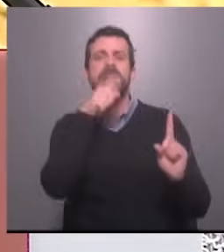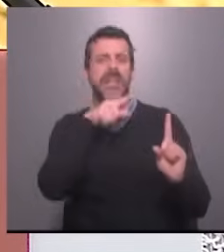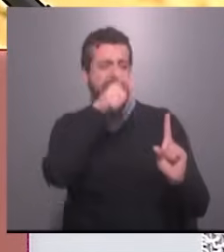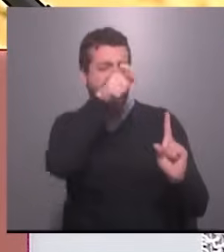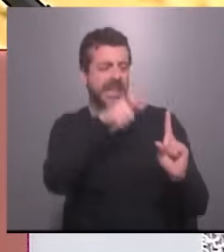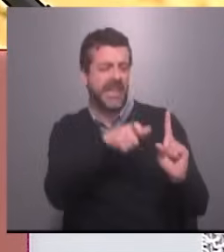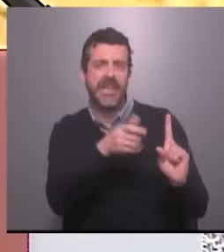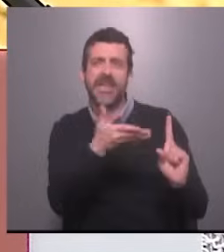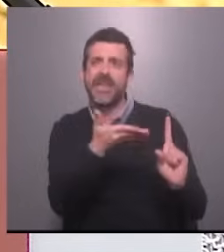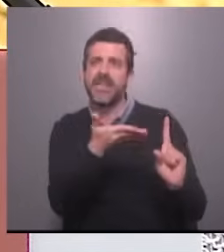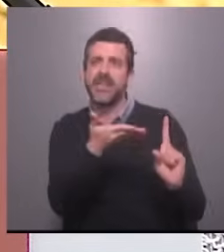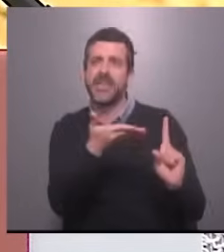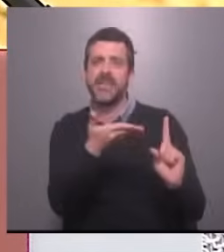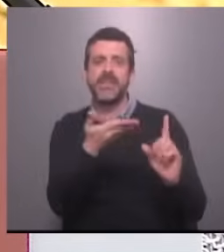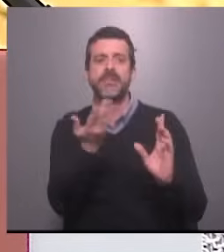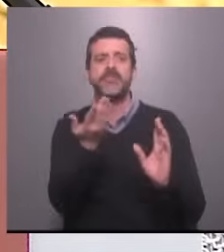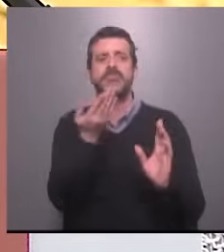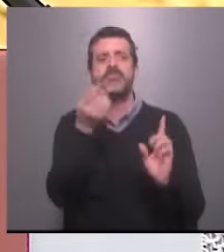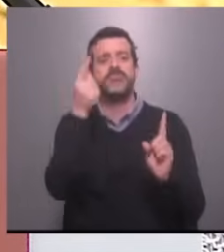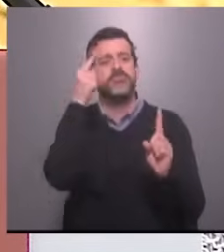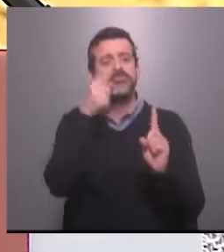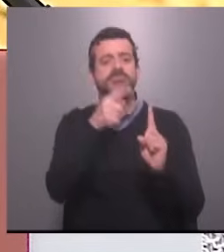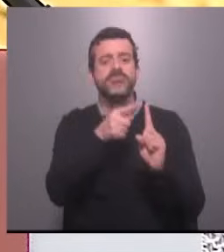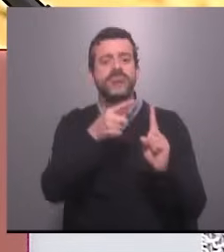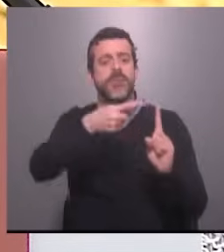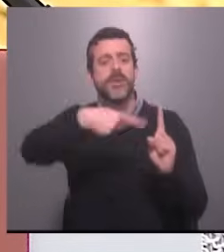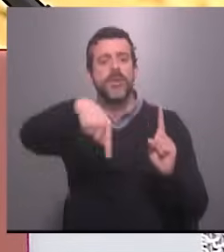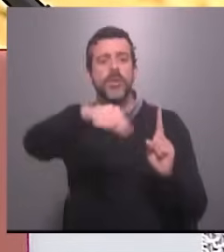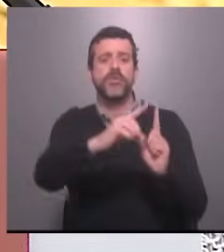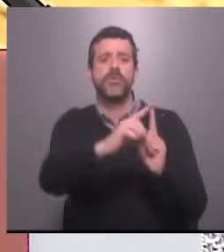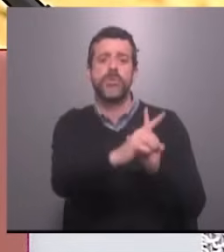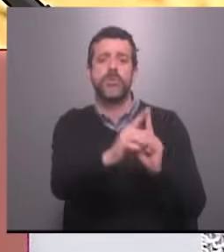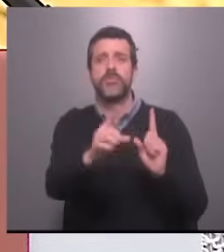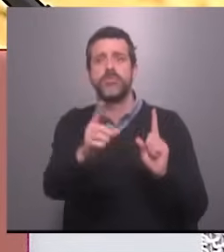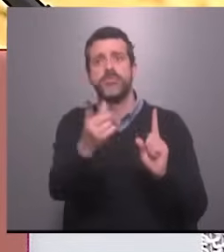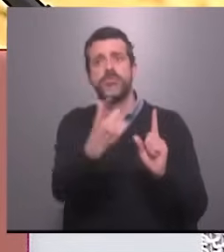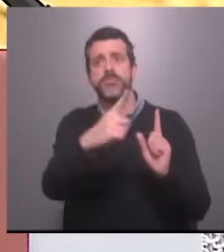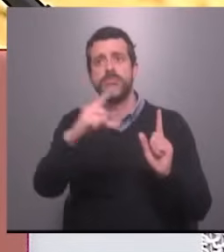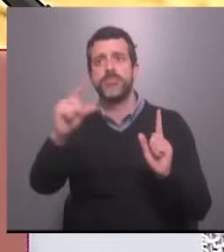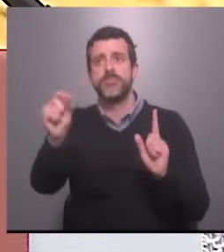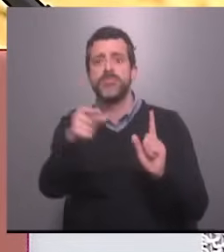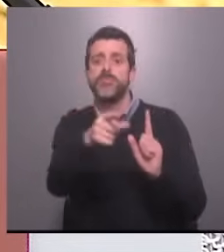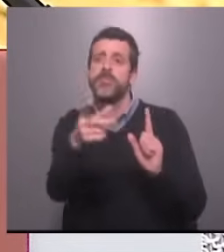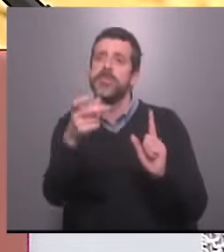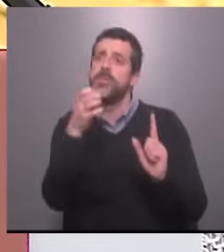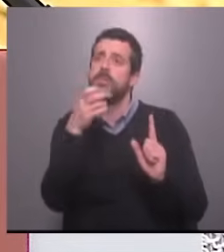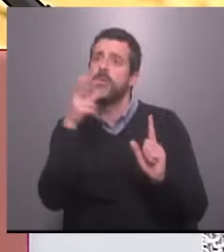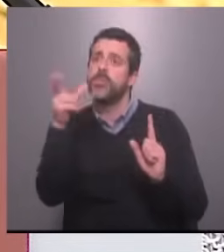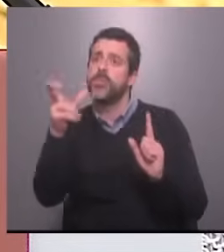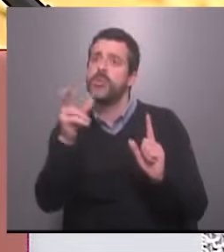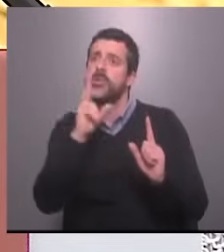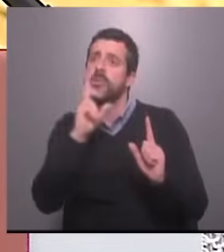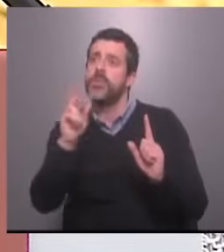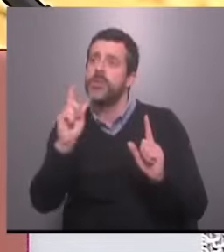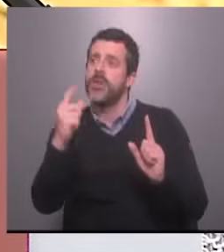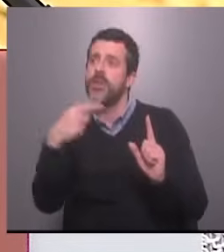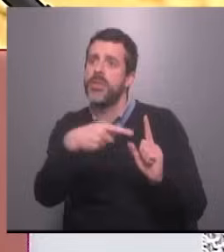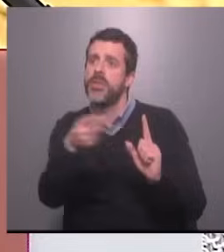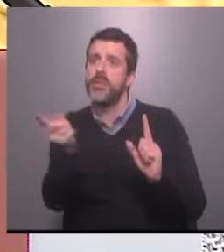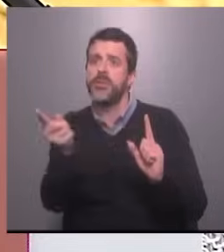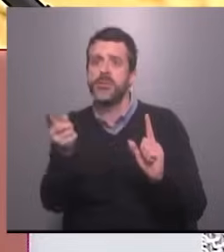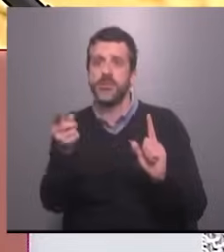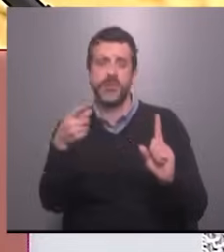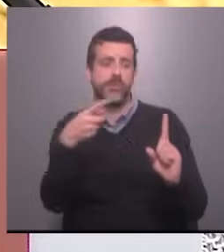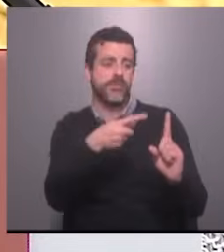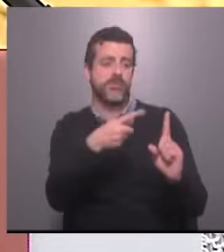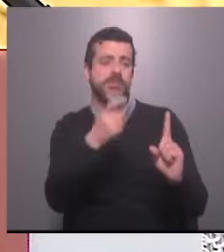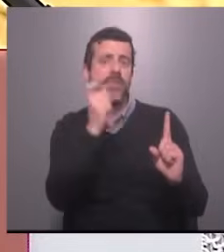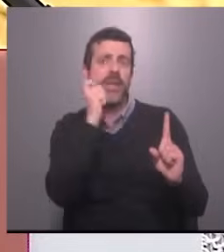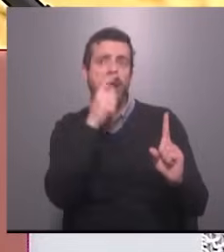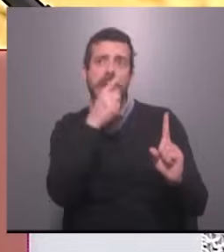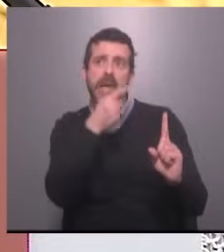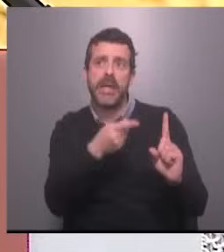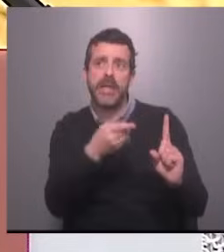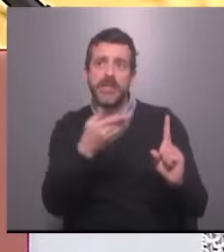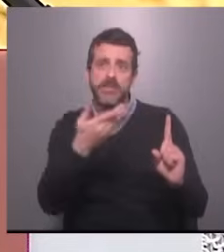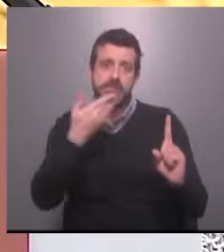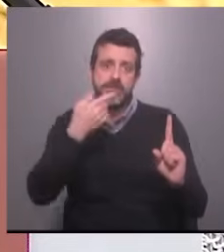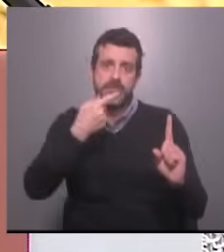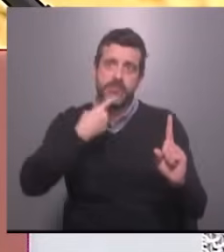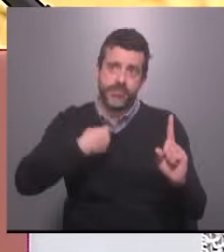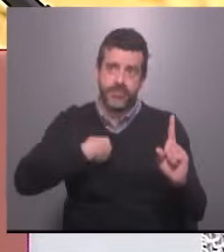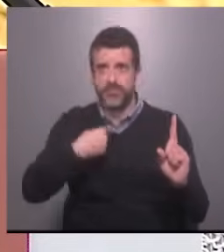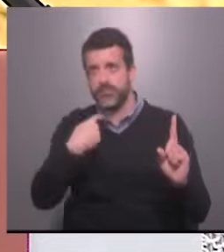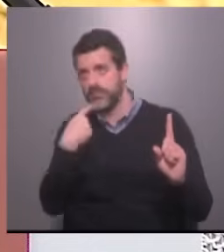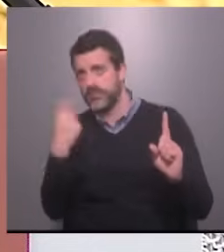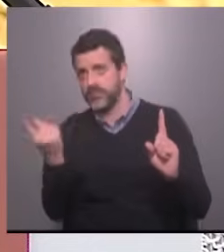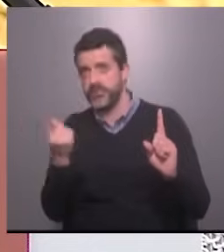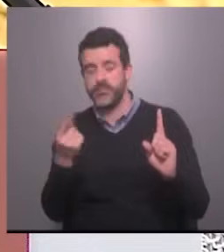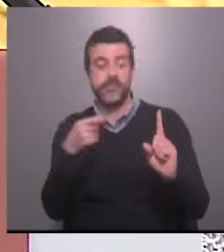Disseram-lhe então: quem és tu, para podermos dar uma resposta àqueles que nos enviaram? Que dizes de